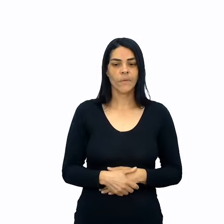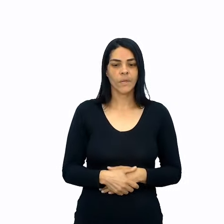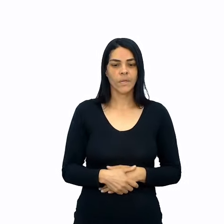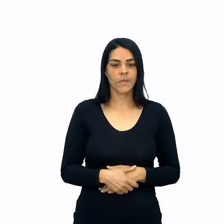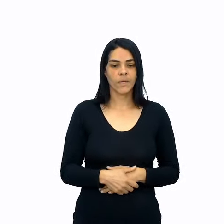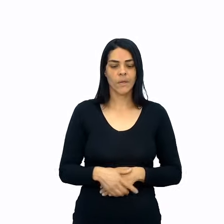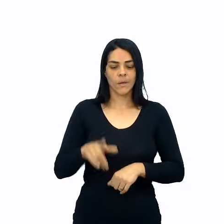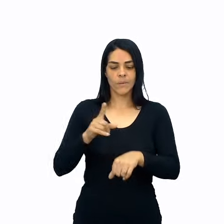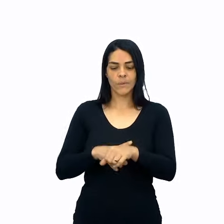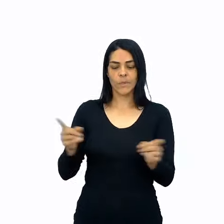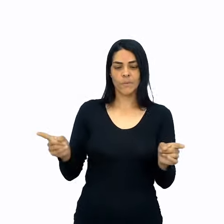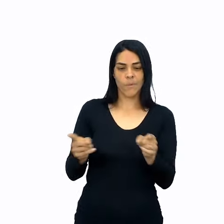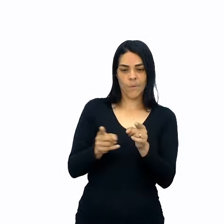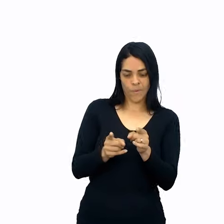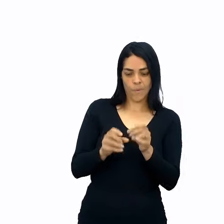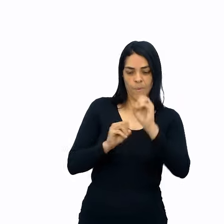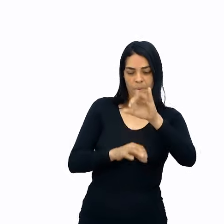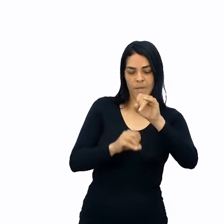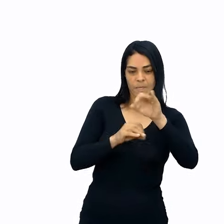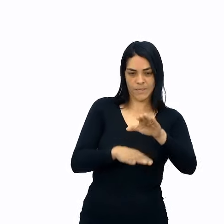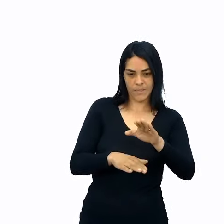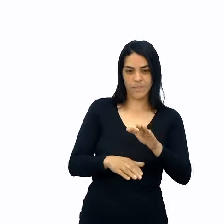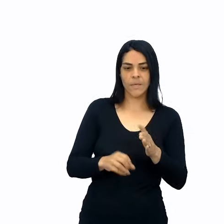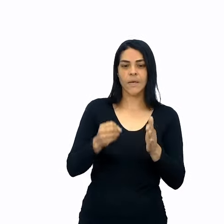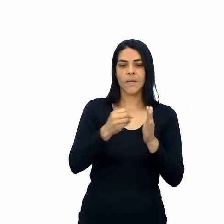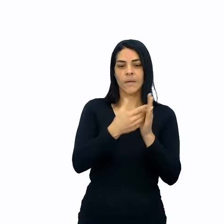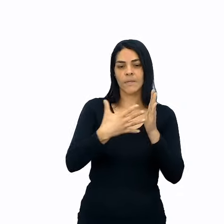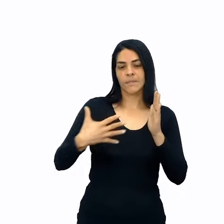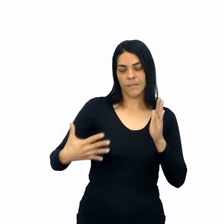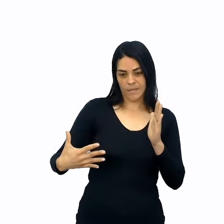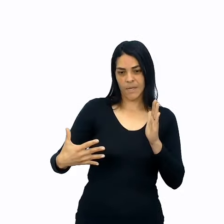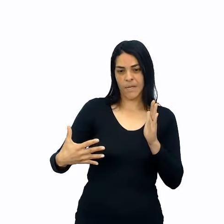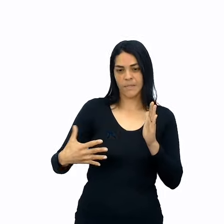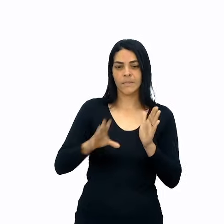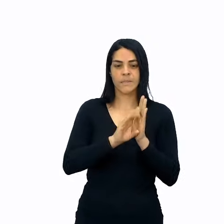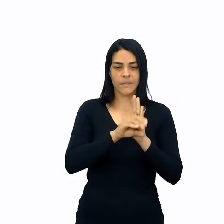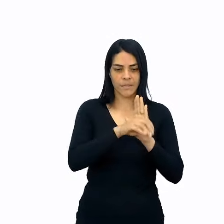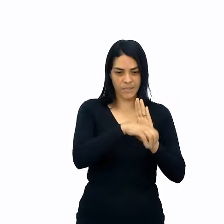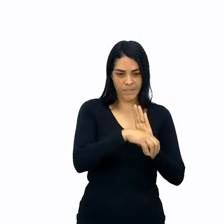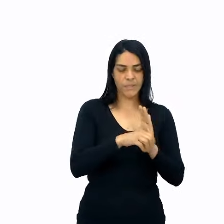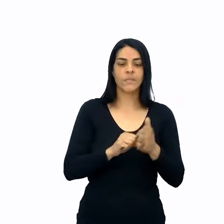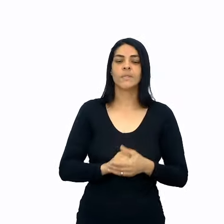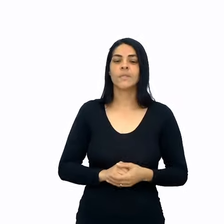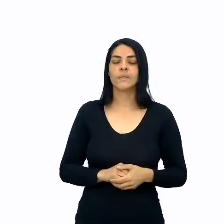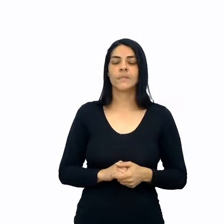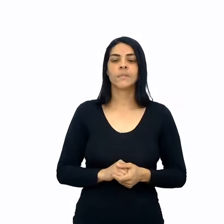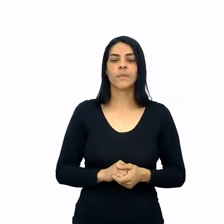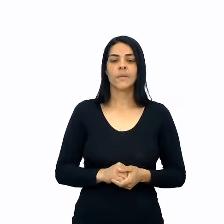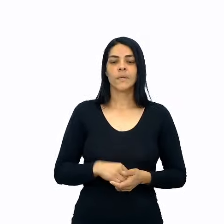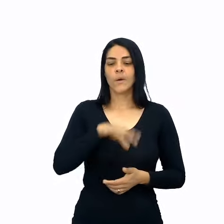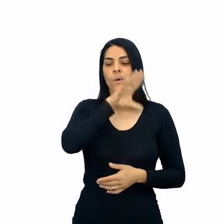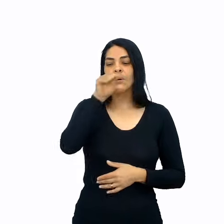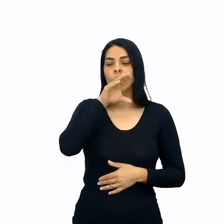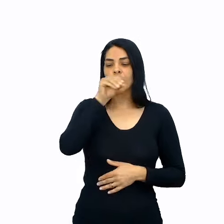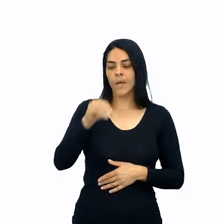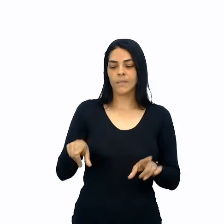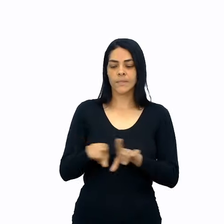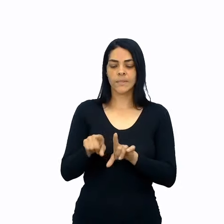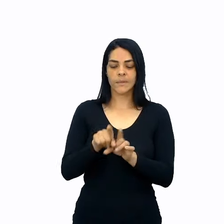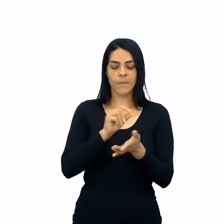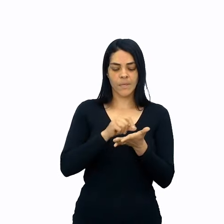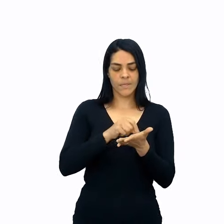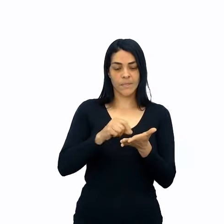para ensinar as principais características e gêneros, tanto orais quanto escritos. A seguir, então, nós